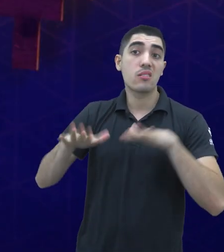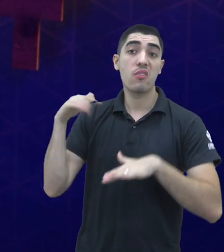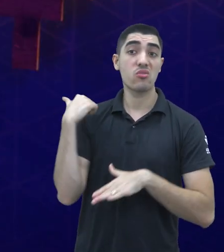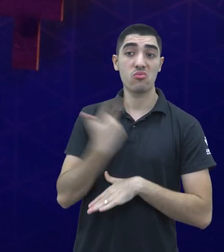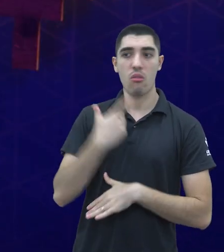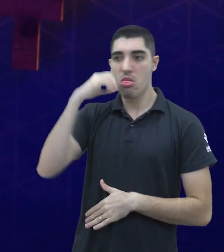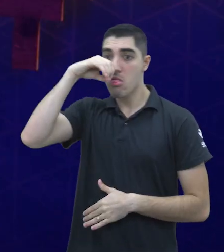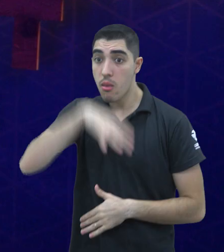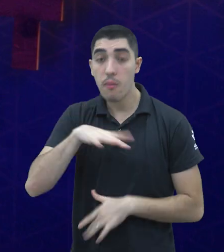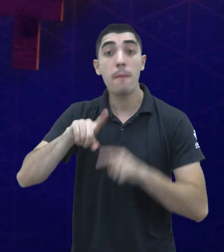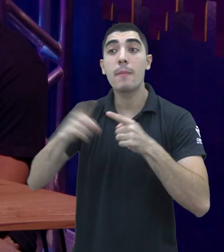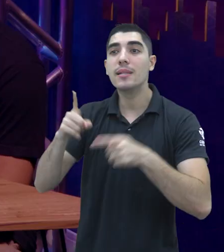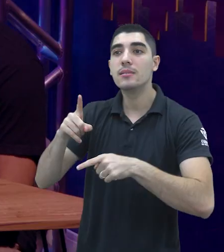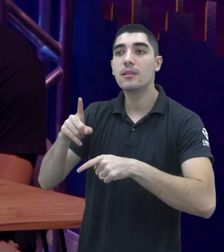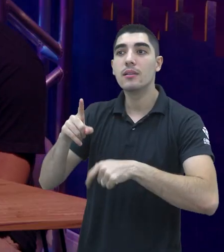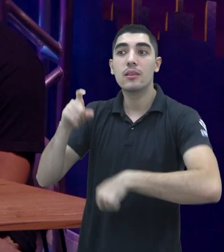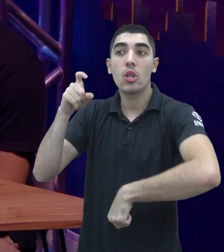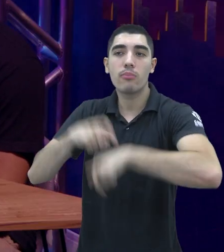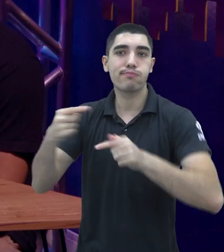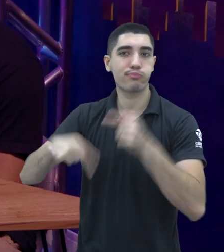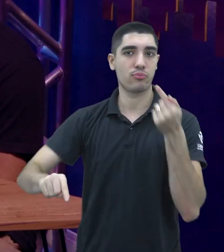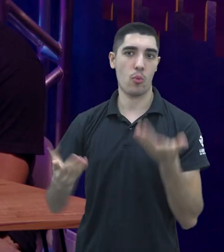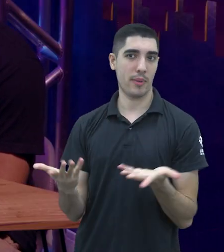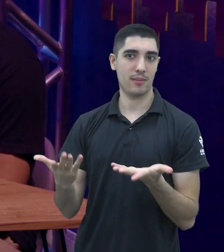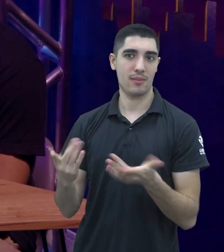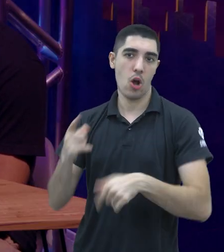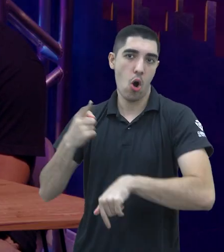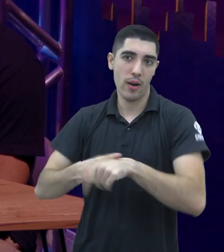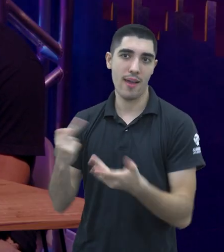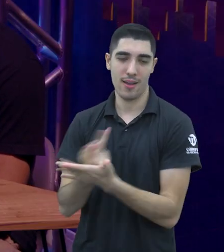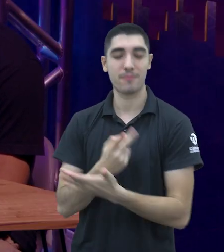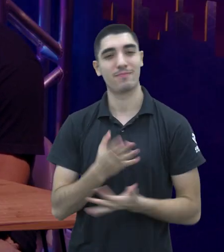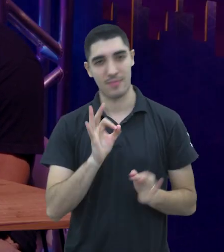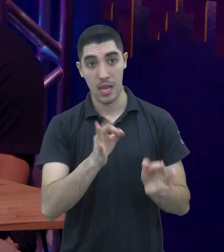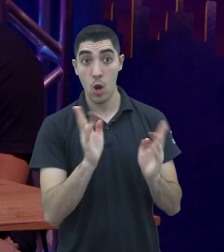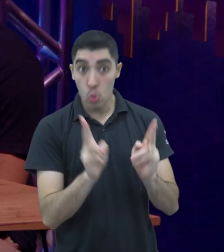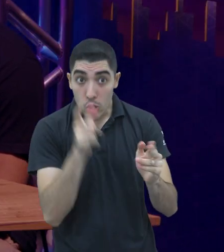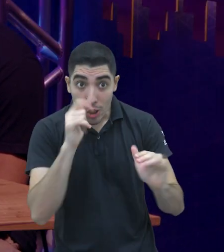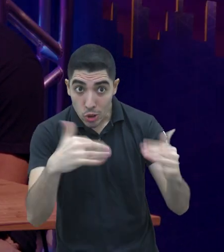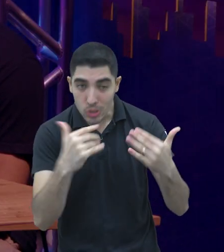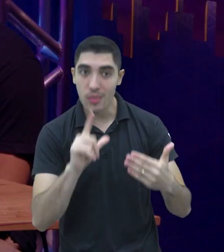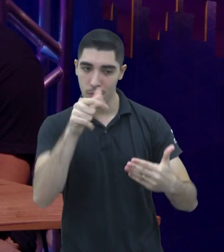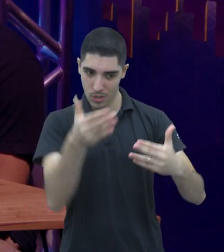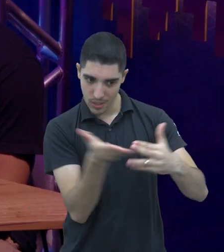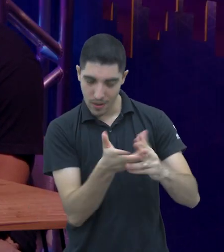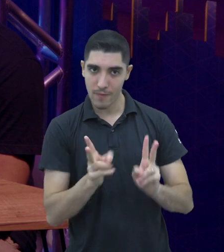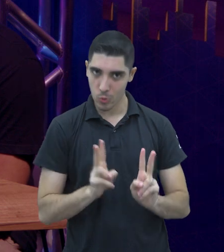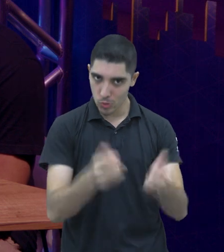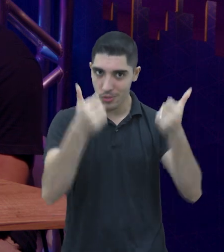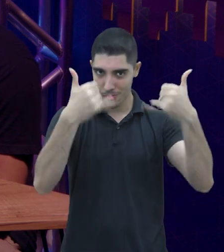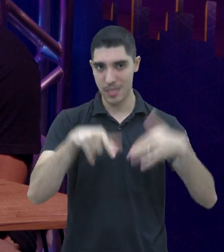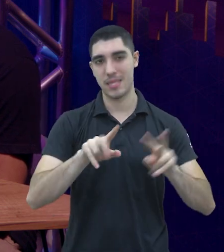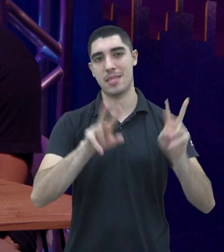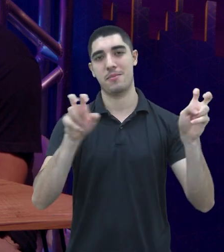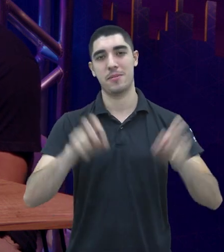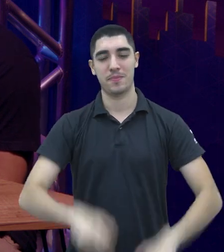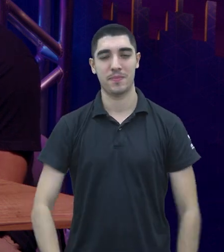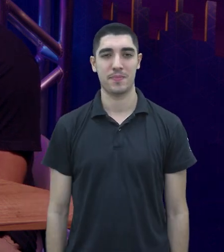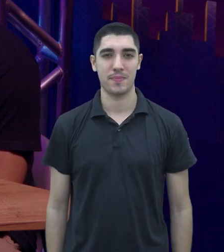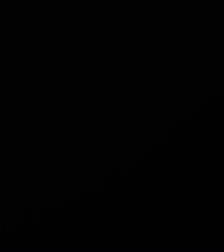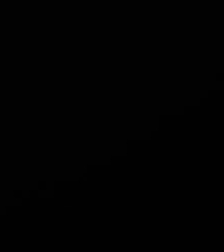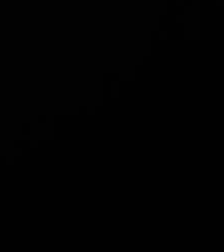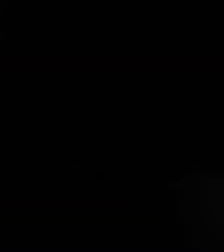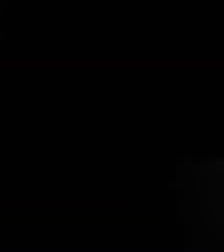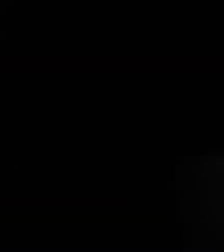momentos inadequados. Uhum. Perfeito, Samu. A gente vai fazer um rápido intervalo, mas fica por aí, porque a gente volta para falar mais sobre esse assunto.